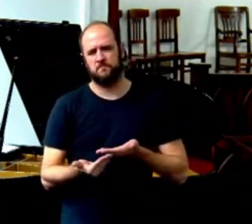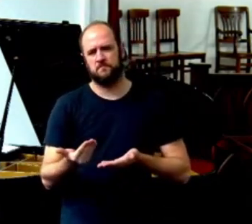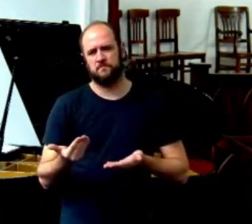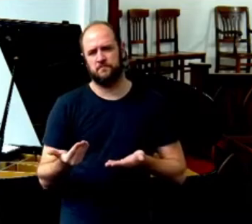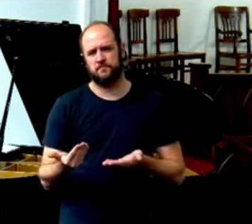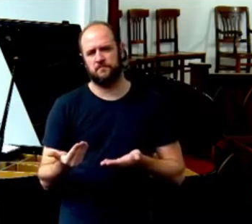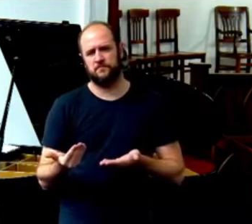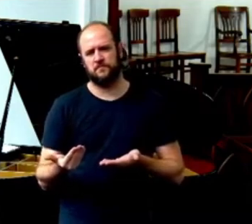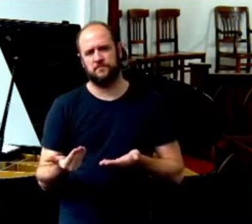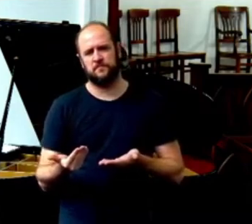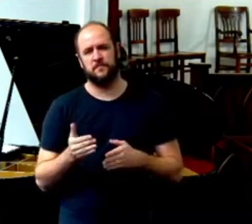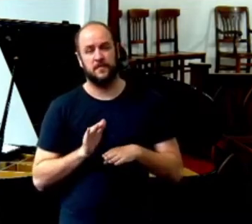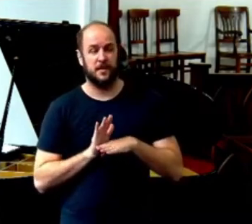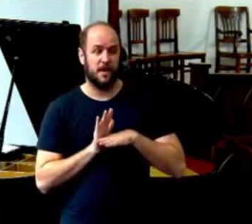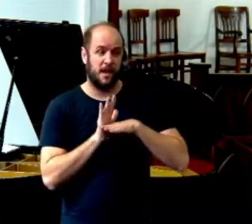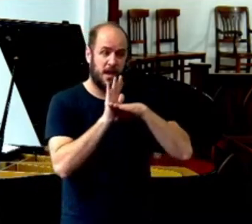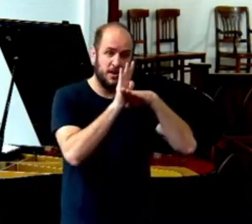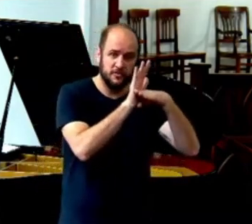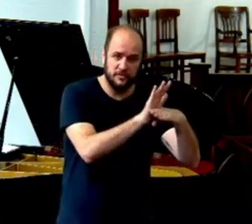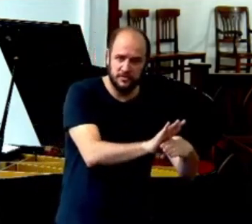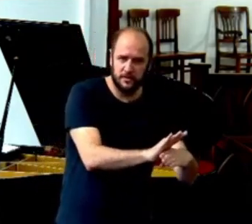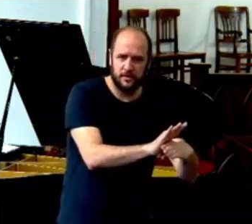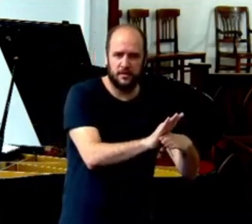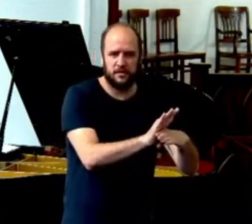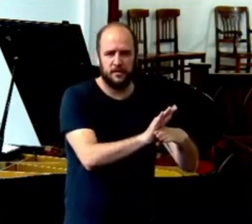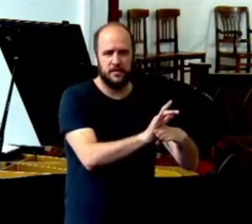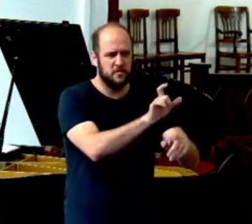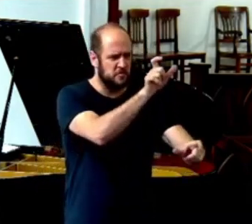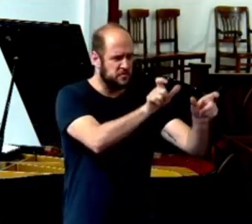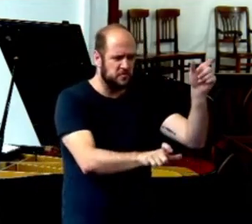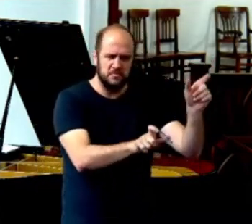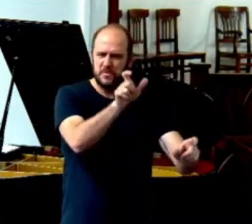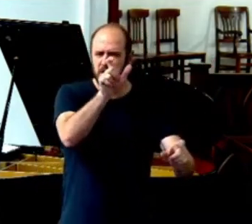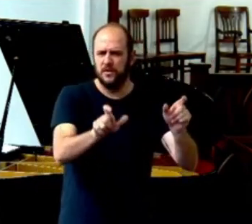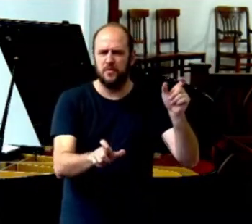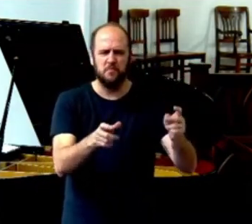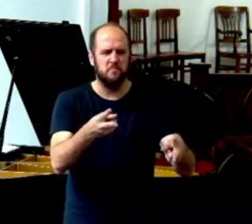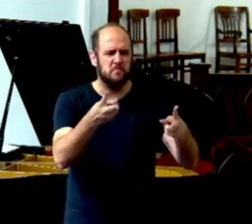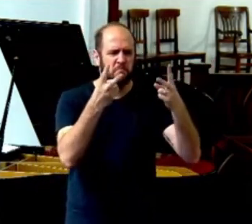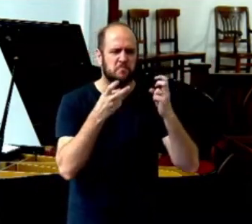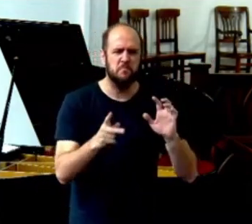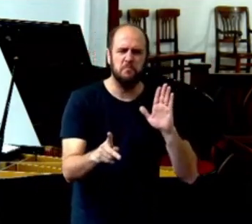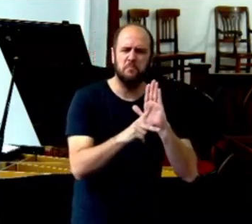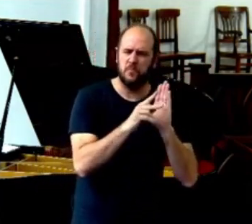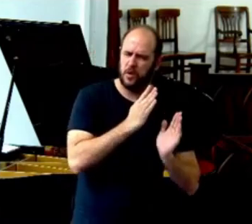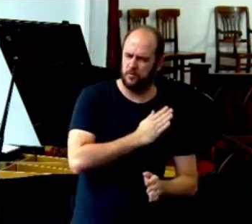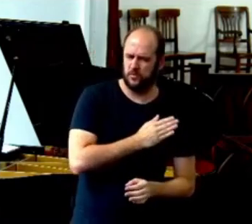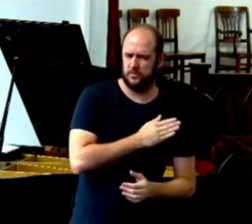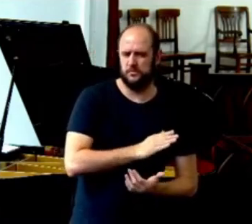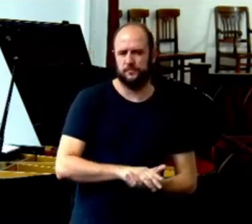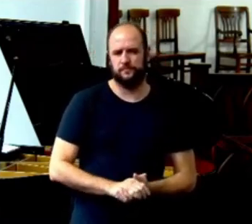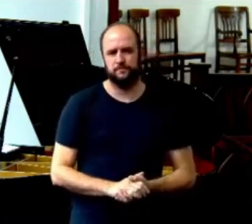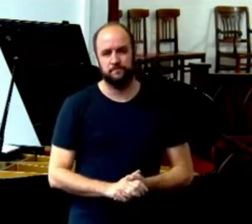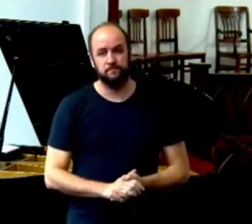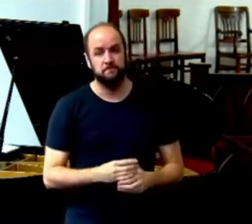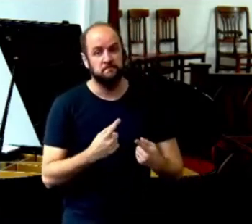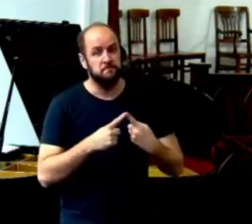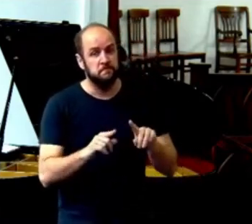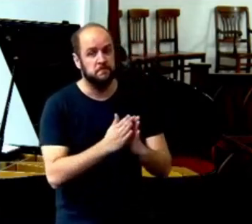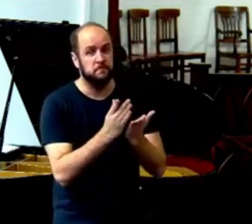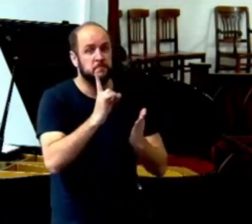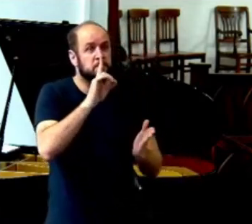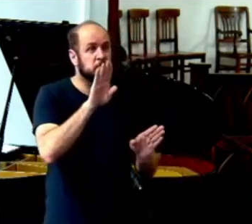outro. Para ajudar ele ou ela a perceber o seu próprio coração. Mas esse